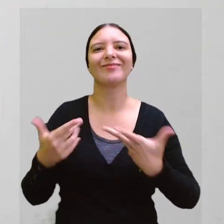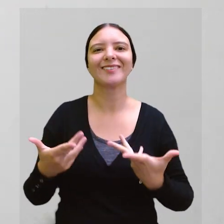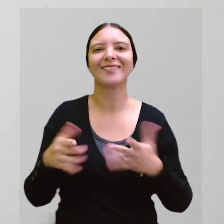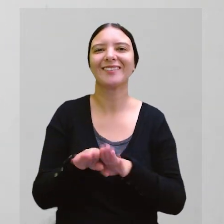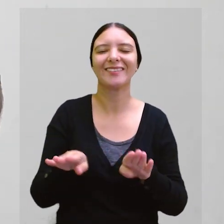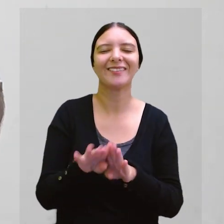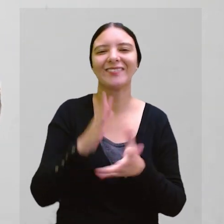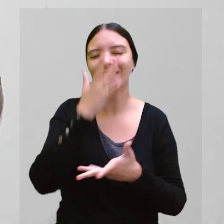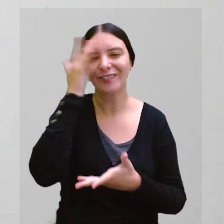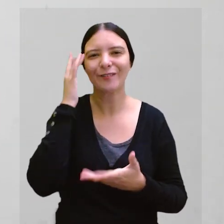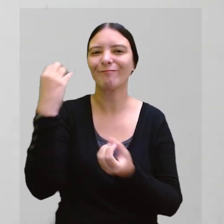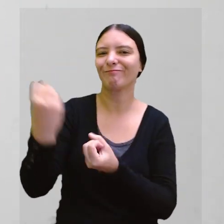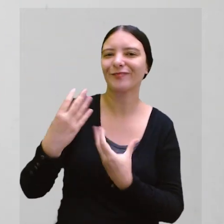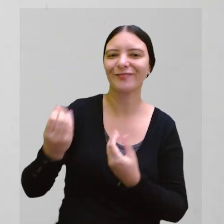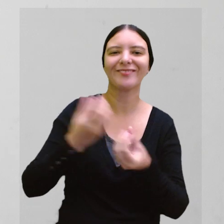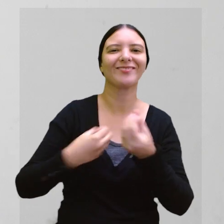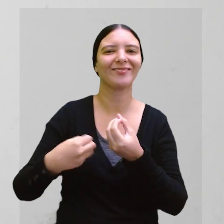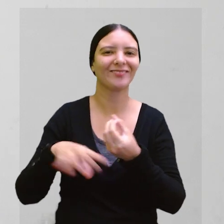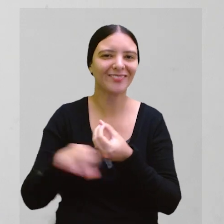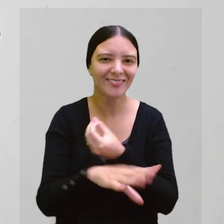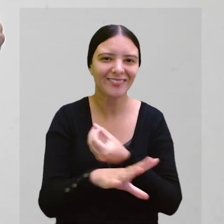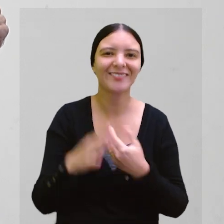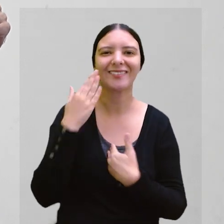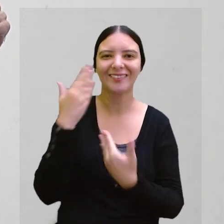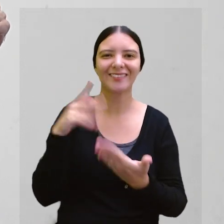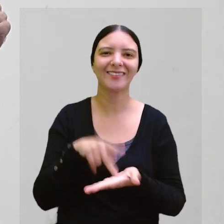fazer a mediação, dar informações. Brigadíssimo mesmo.